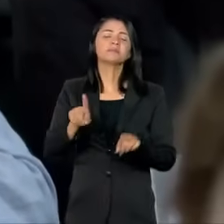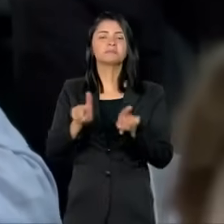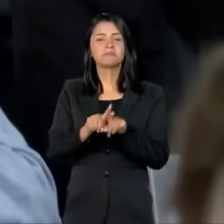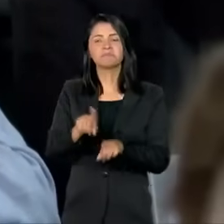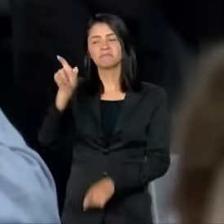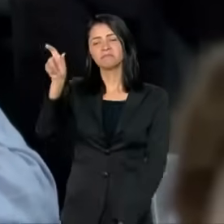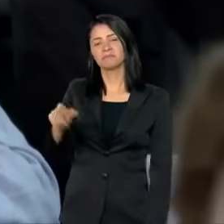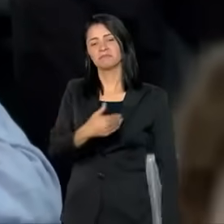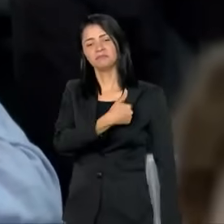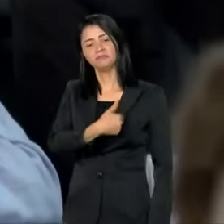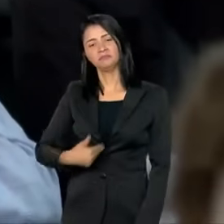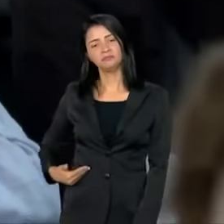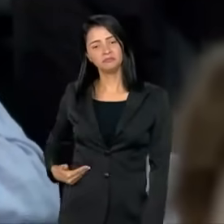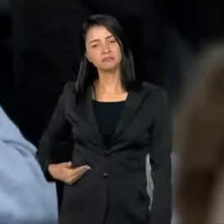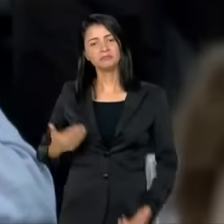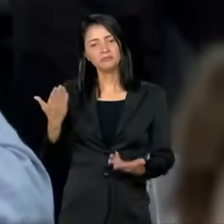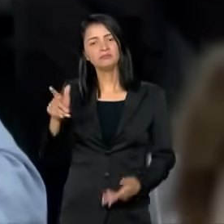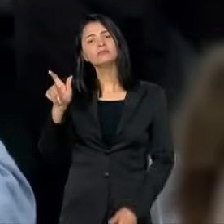sabe,